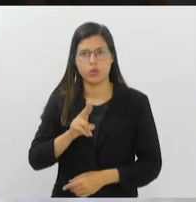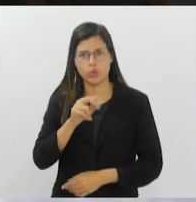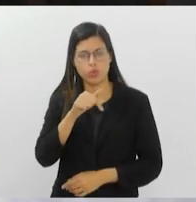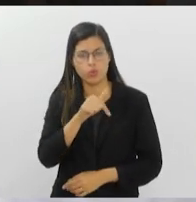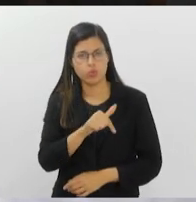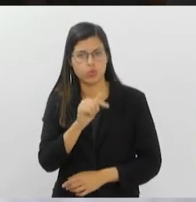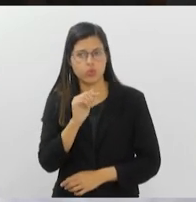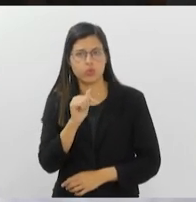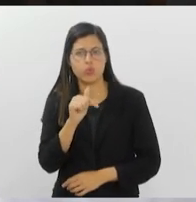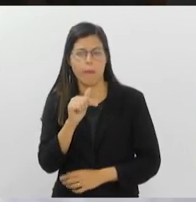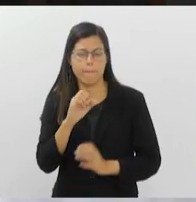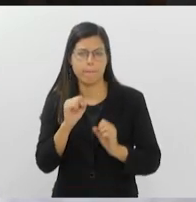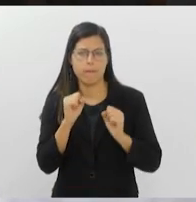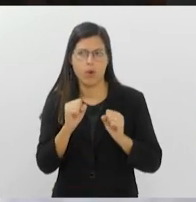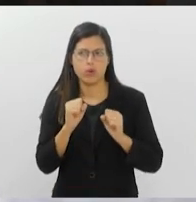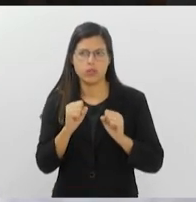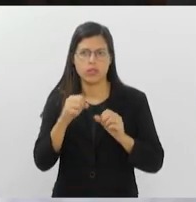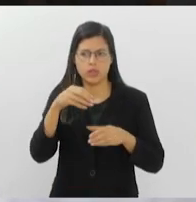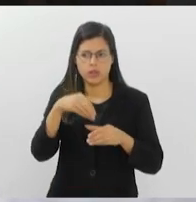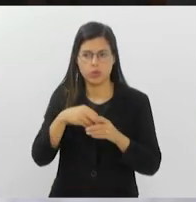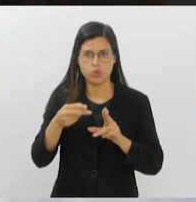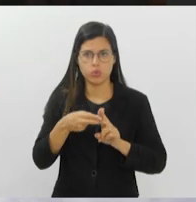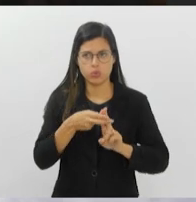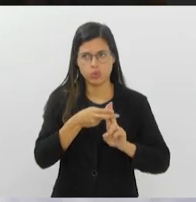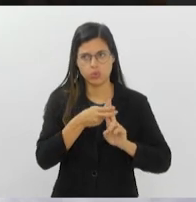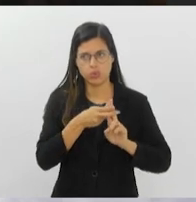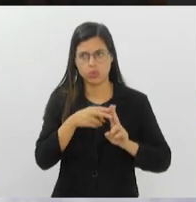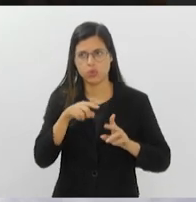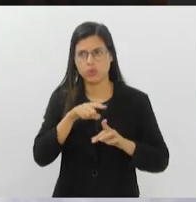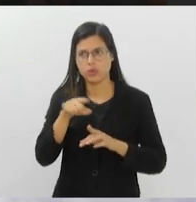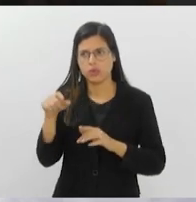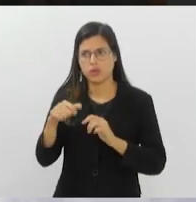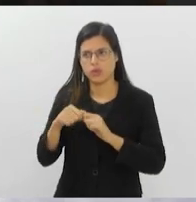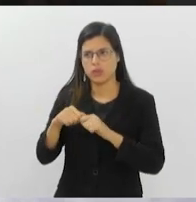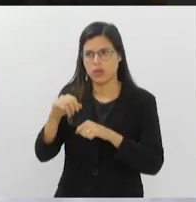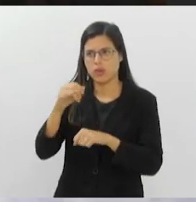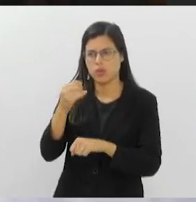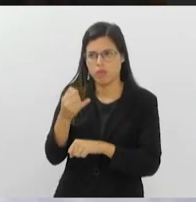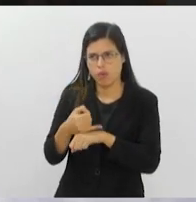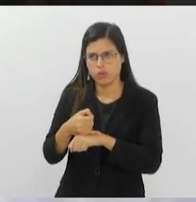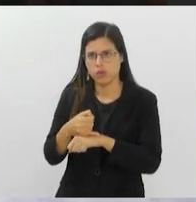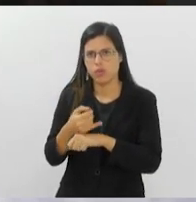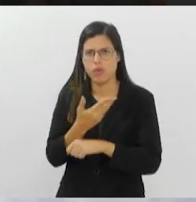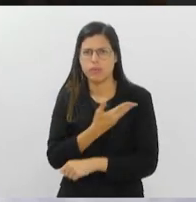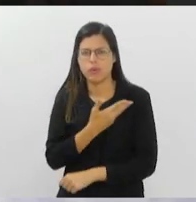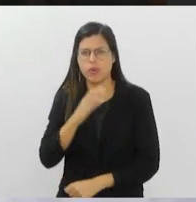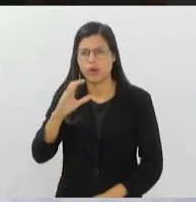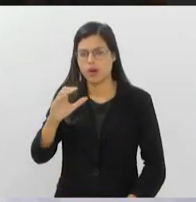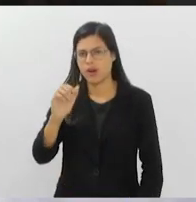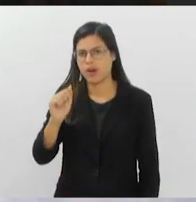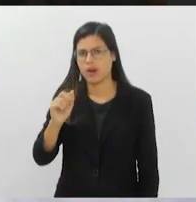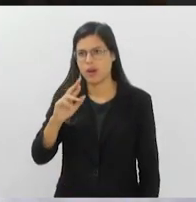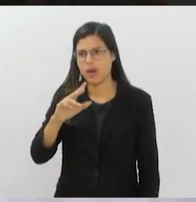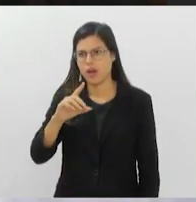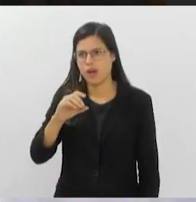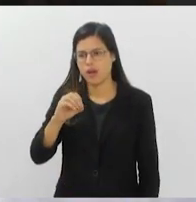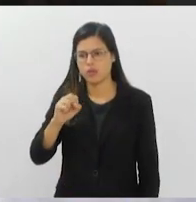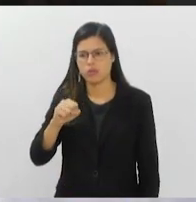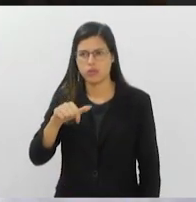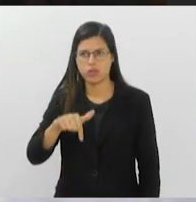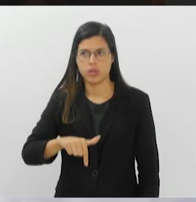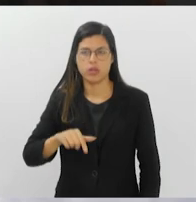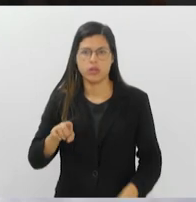de fato, incorporado ao SUS. Porque o que vocês estão fazendo em Volta Redonda, o companheiro Carlos também está aqui, o que está sendo feito em Búzios,